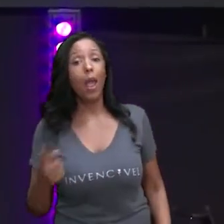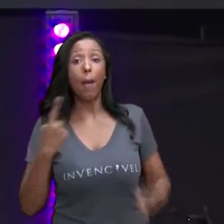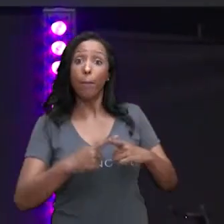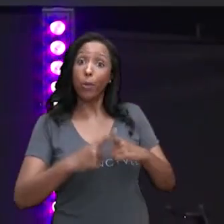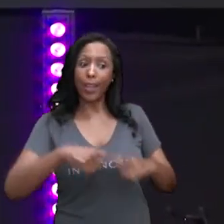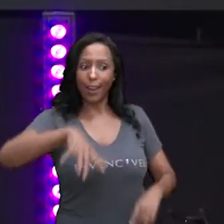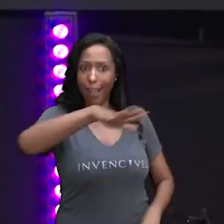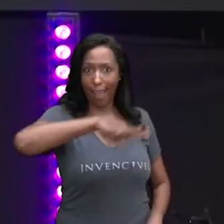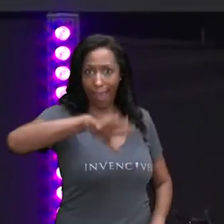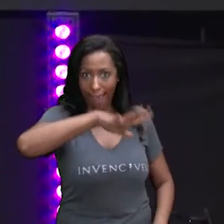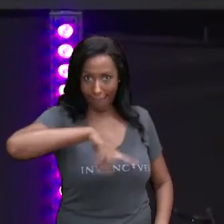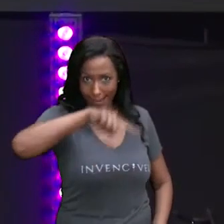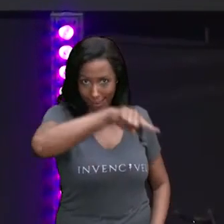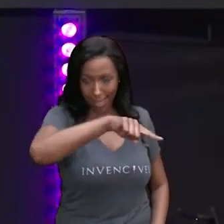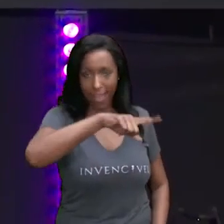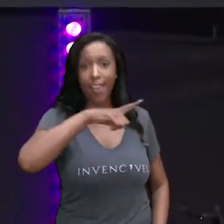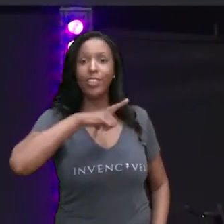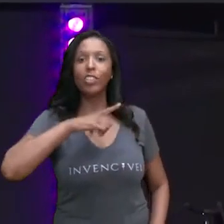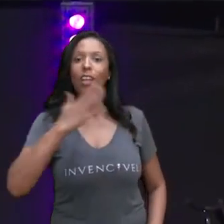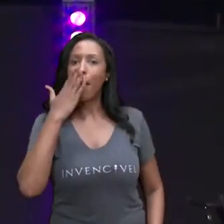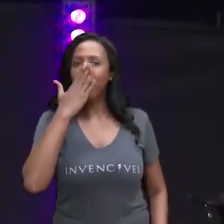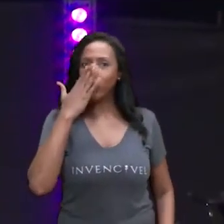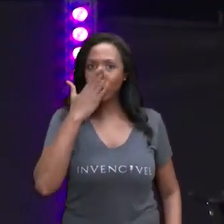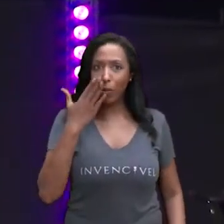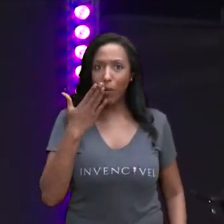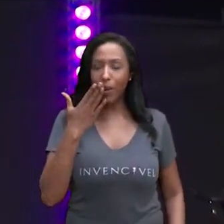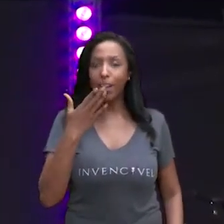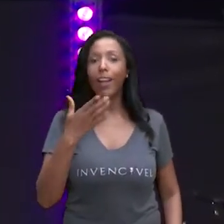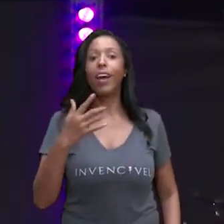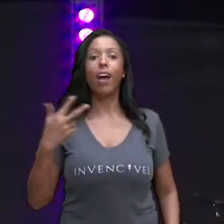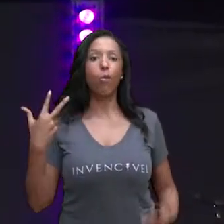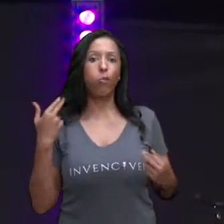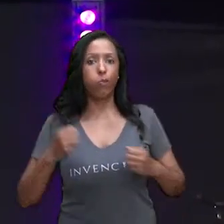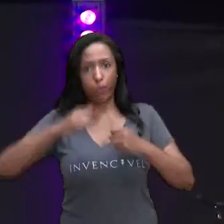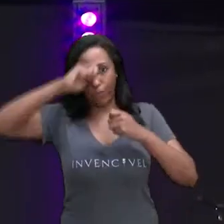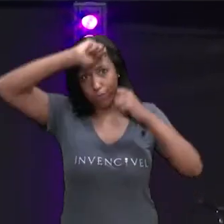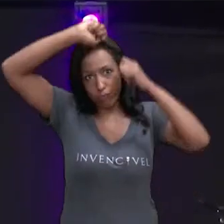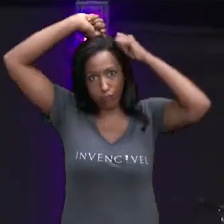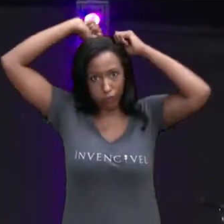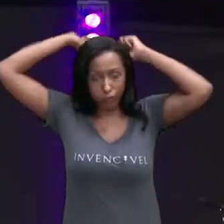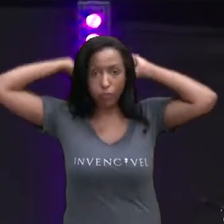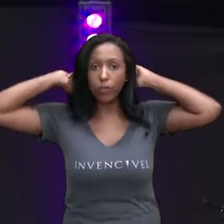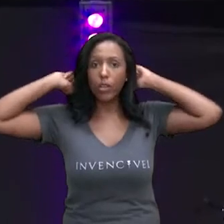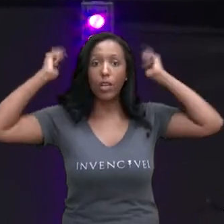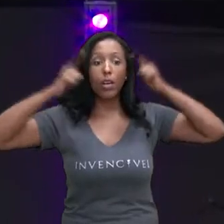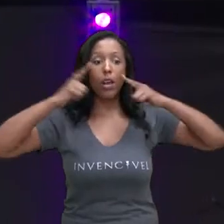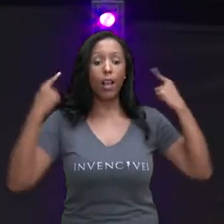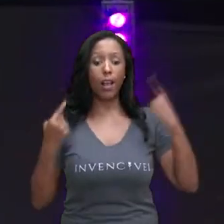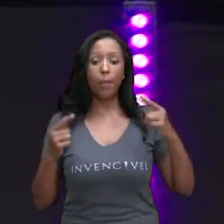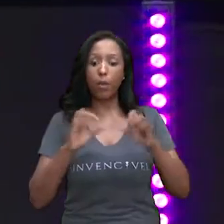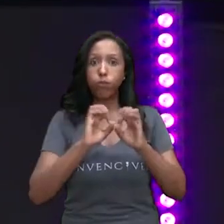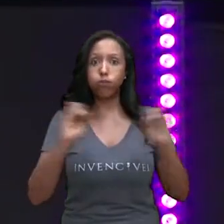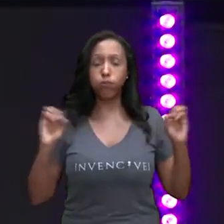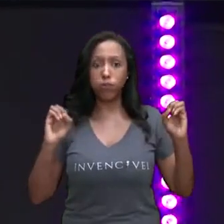queria distinguir uma mulher que vivia para os deuses pagãos e uma mulher que vivia para Deus. Uma estava